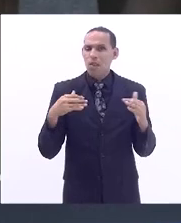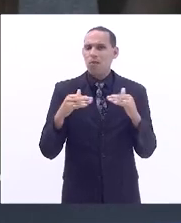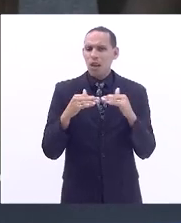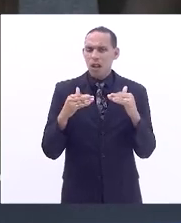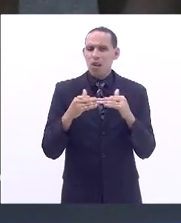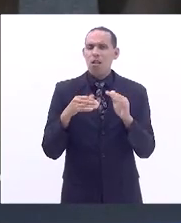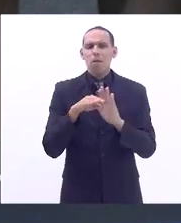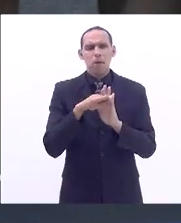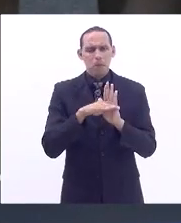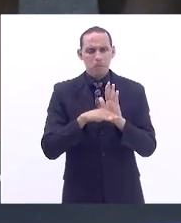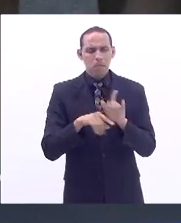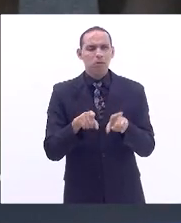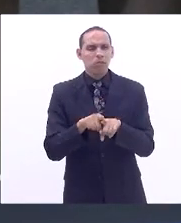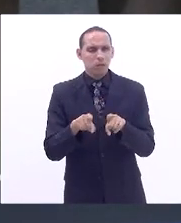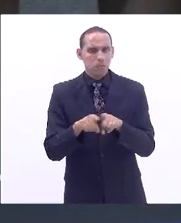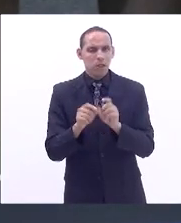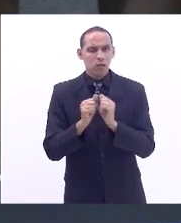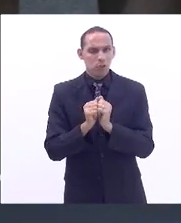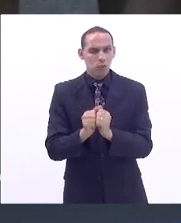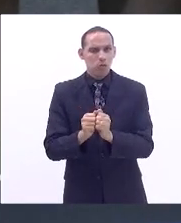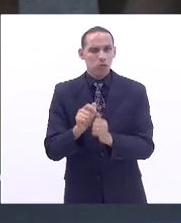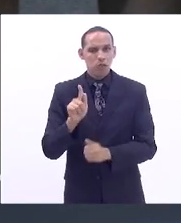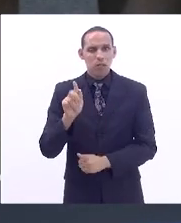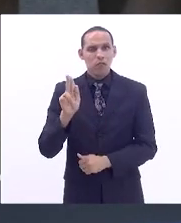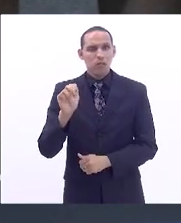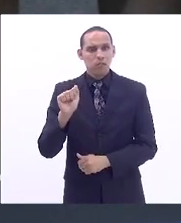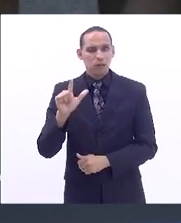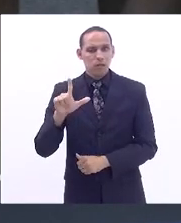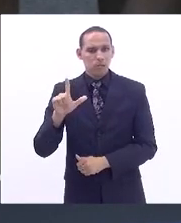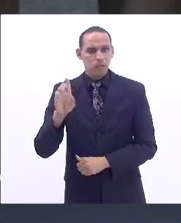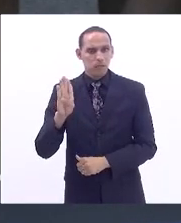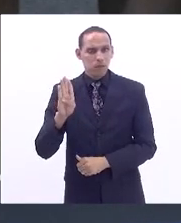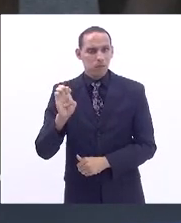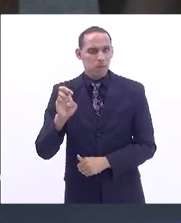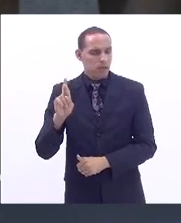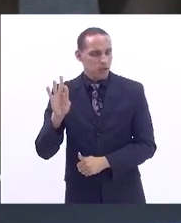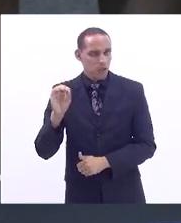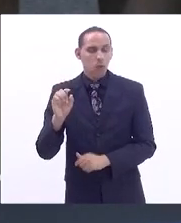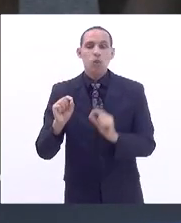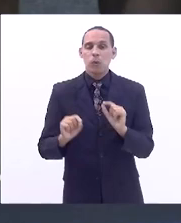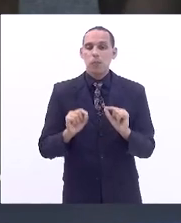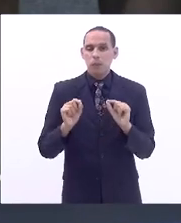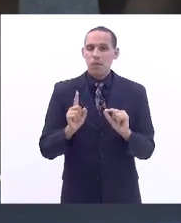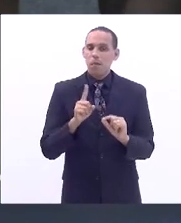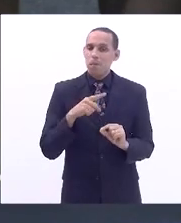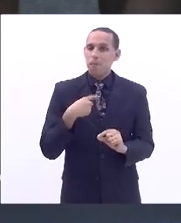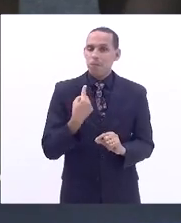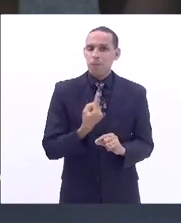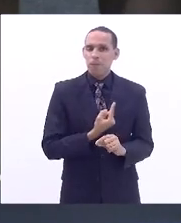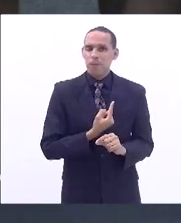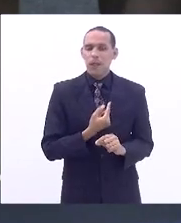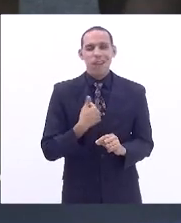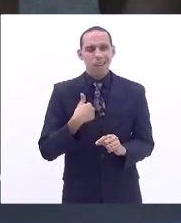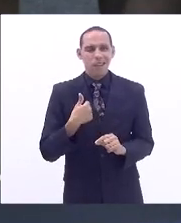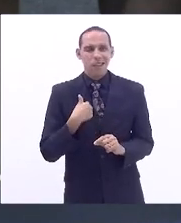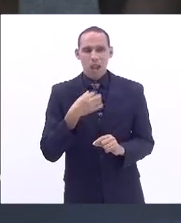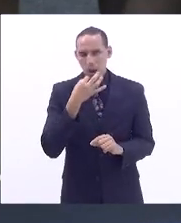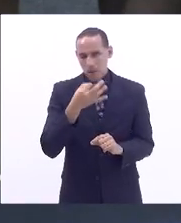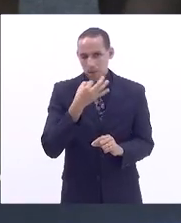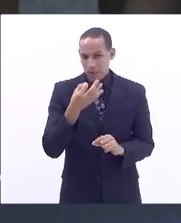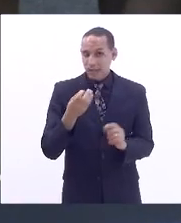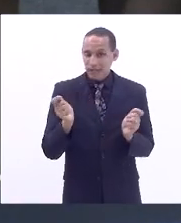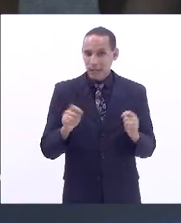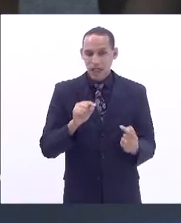procedimento aqui também com deputado Márcio Gualberto tá no sentido do seguinte eu vou dar o